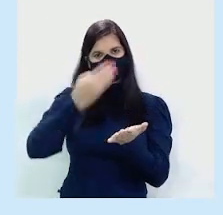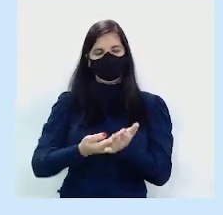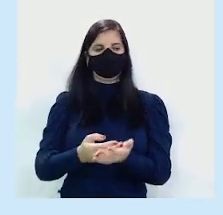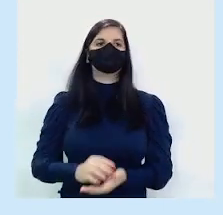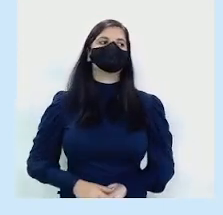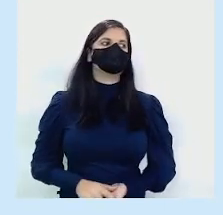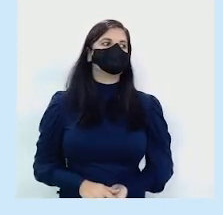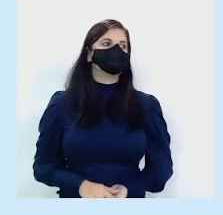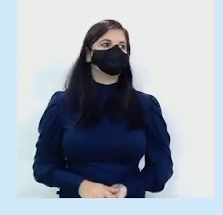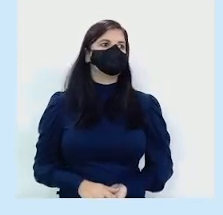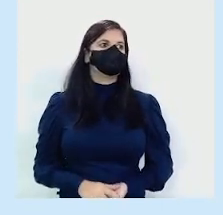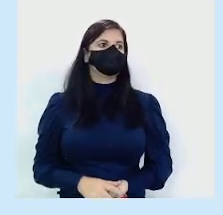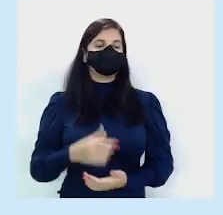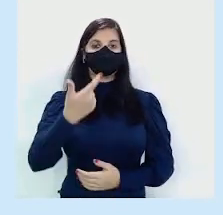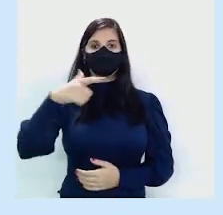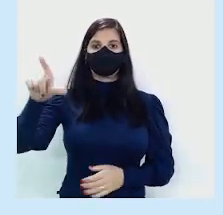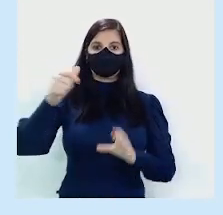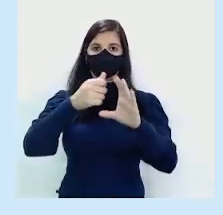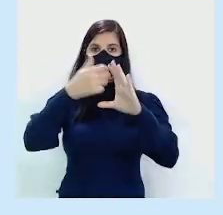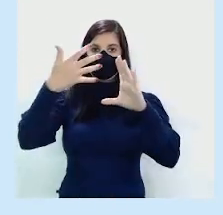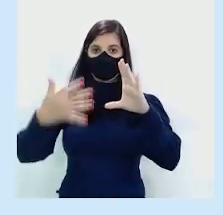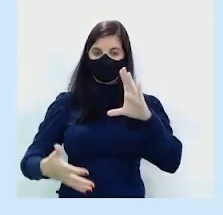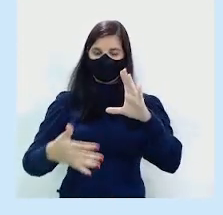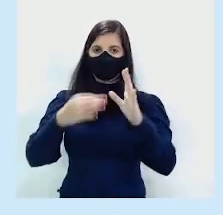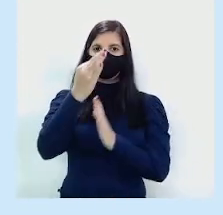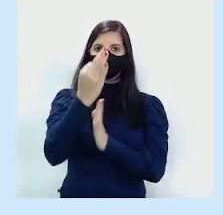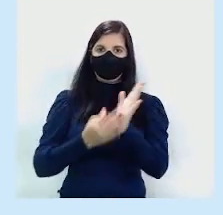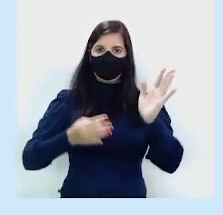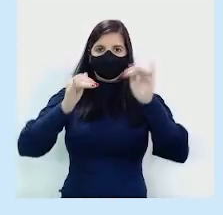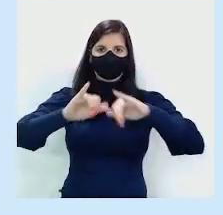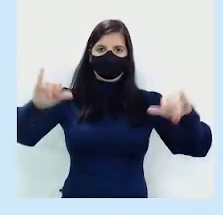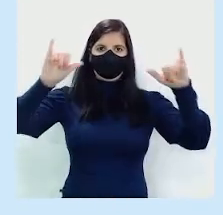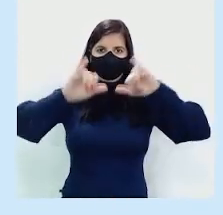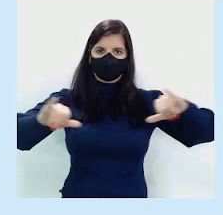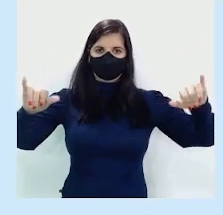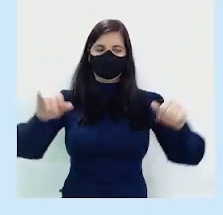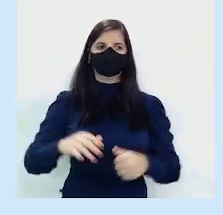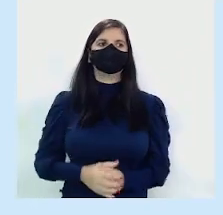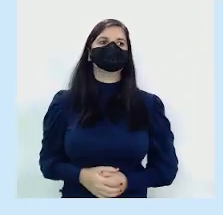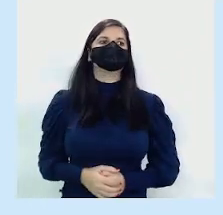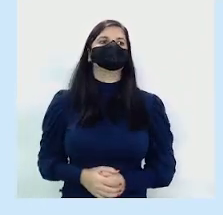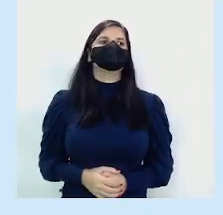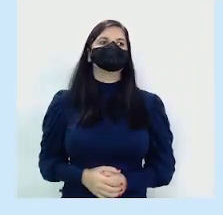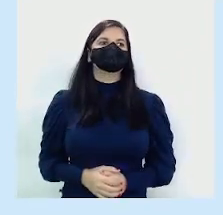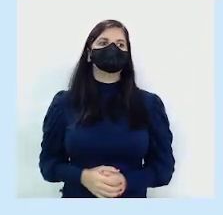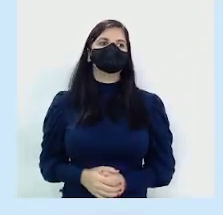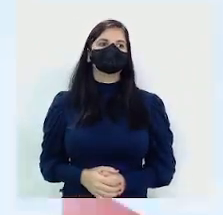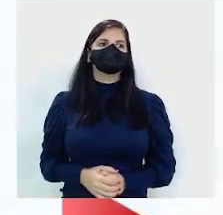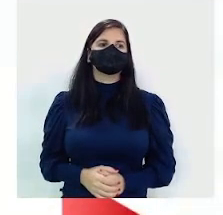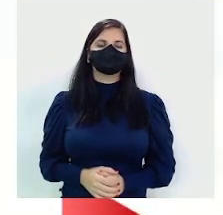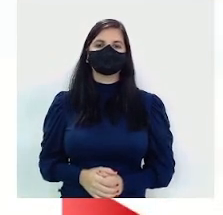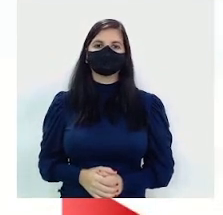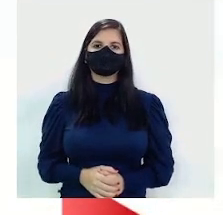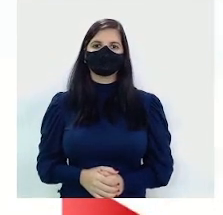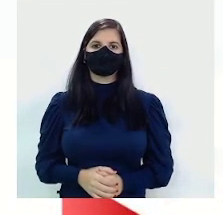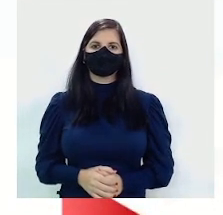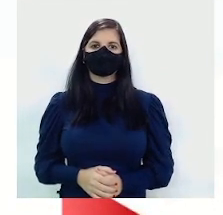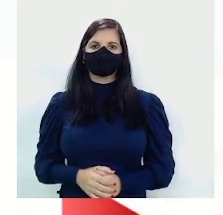Vamos para a próxima característica dos textos de divulgação científica. Olha só. Vamos ver aí na